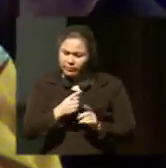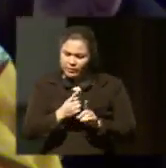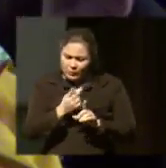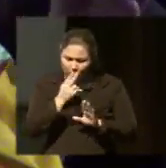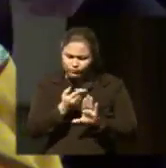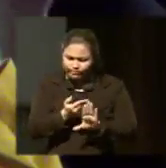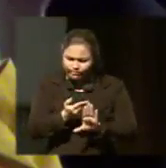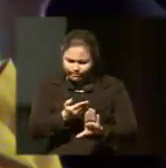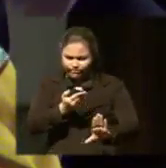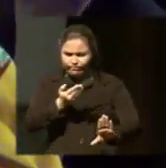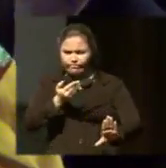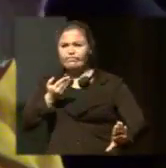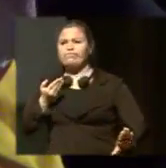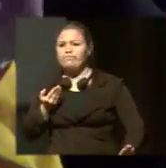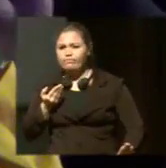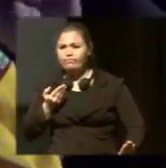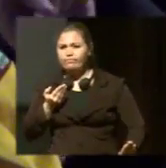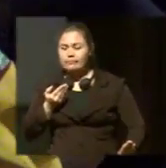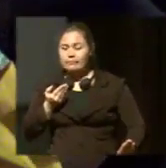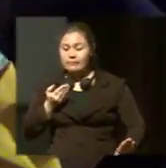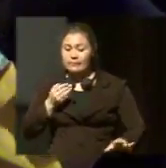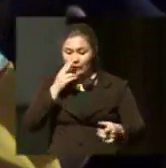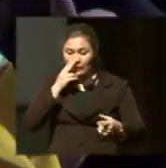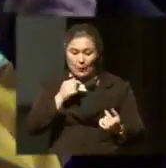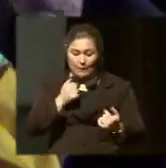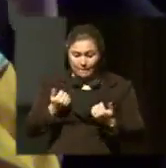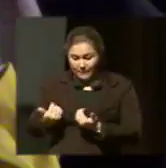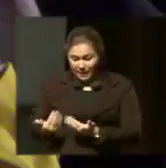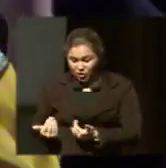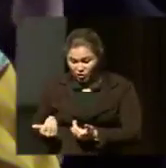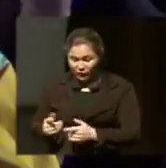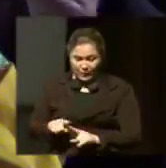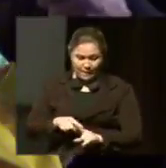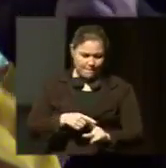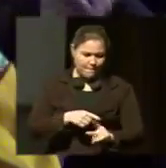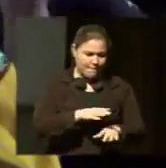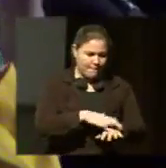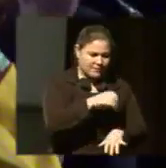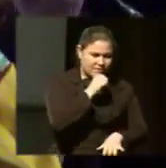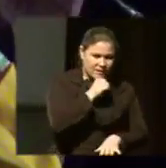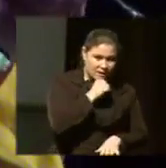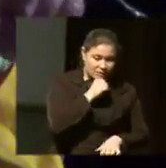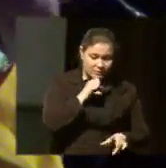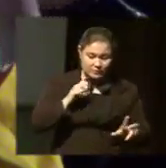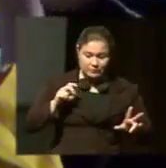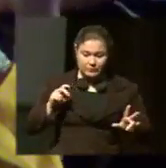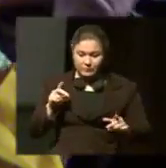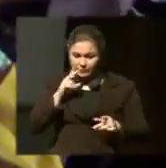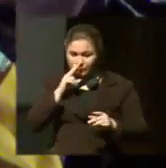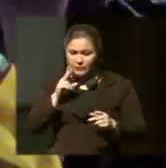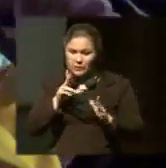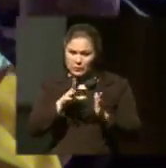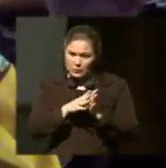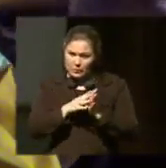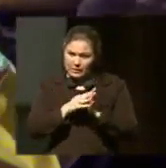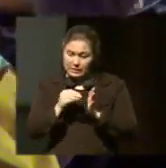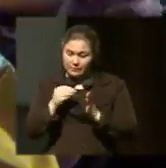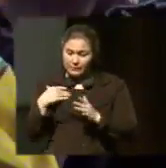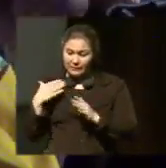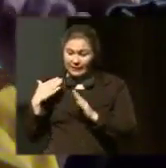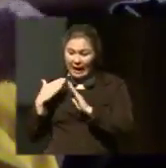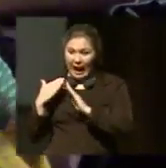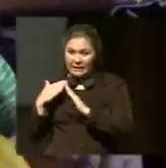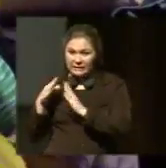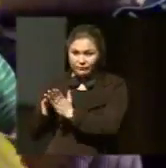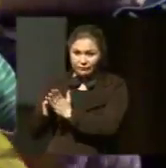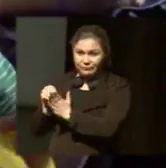grande distanciamento entre o mais jovem e o mais velho, em função do exemplo que ele traz de casa desde